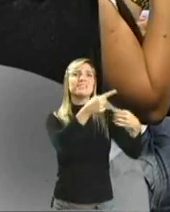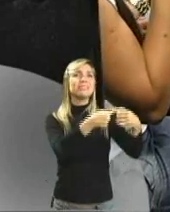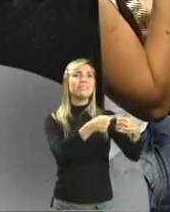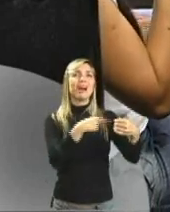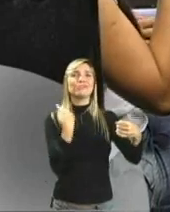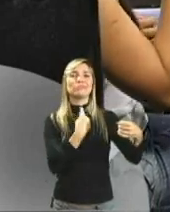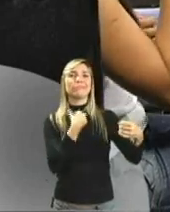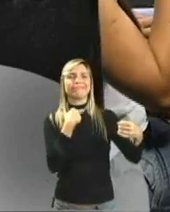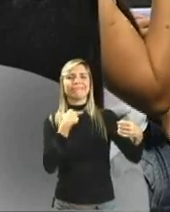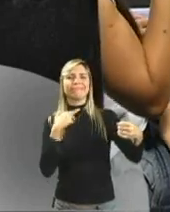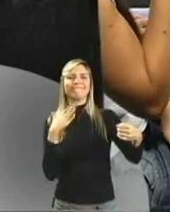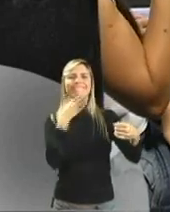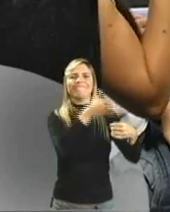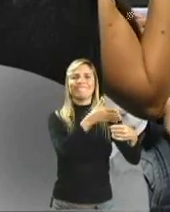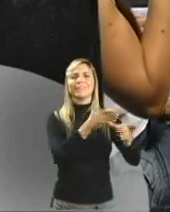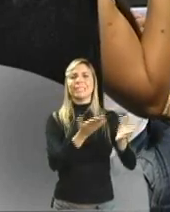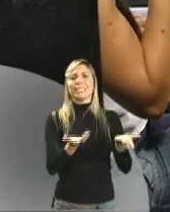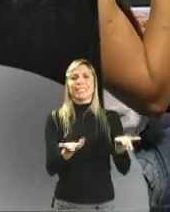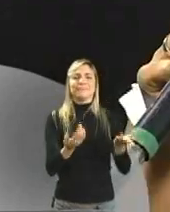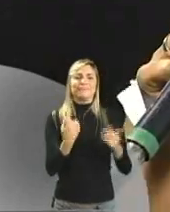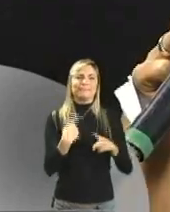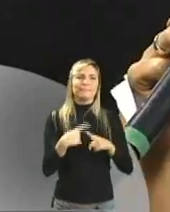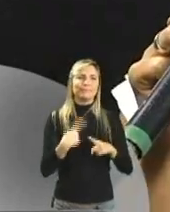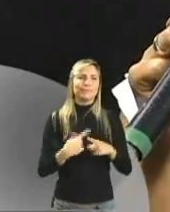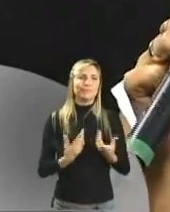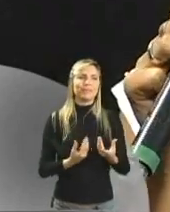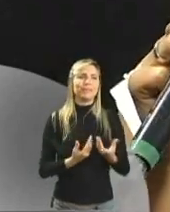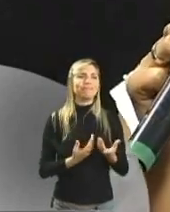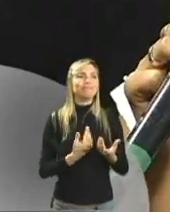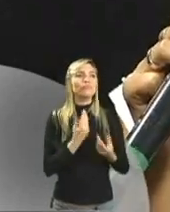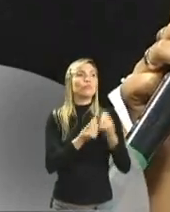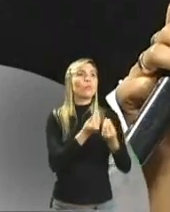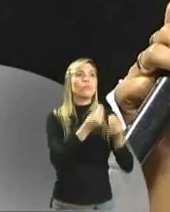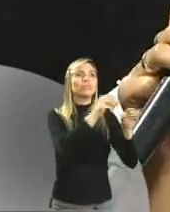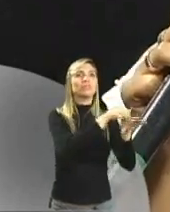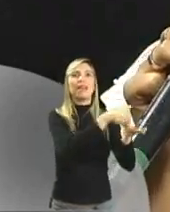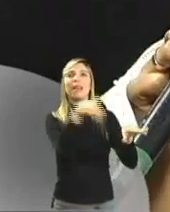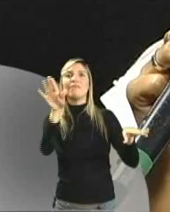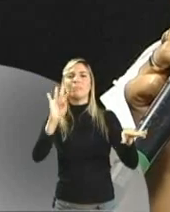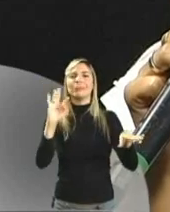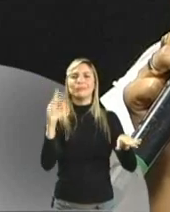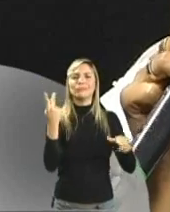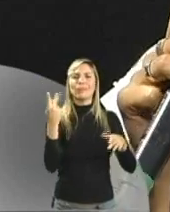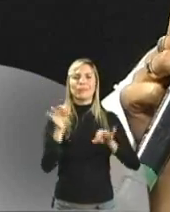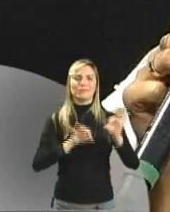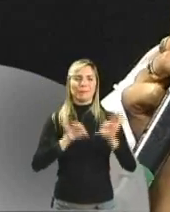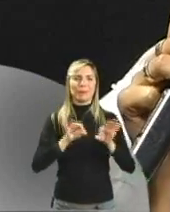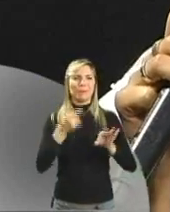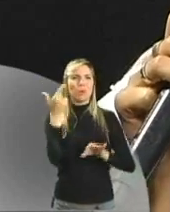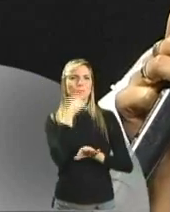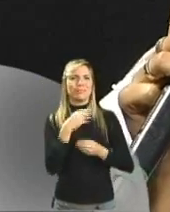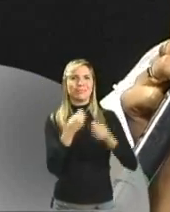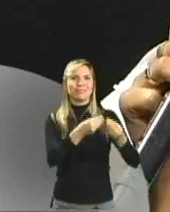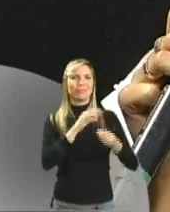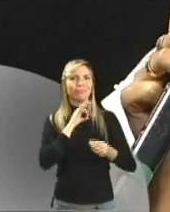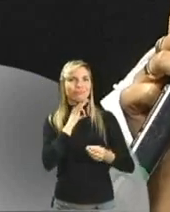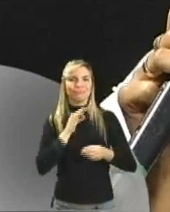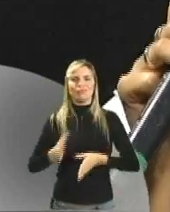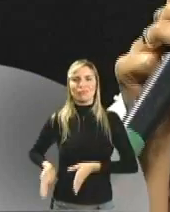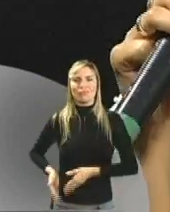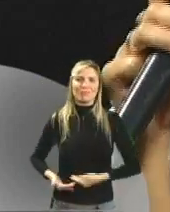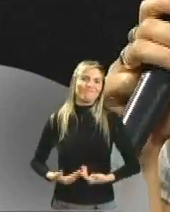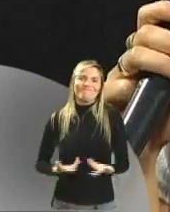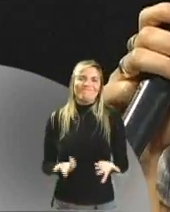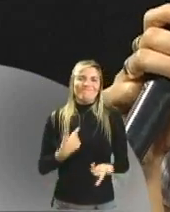algumas cidades que a gente não pode estar indicando como conseguir a bolsa. Mas a gente dá todas as